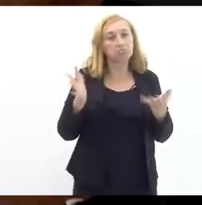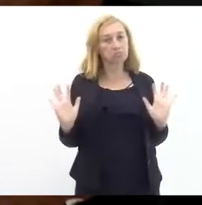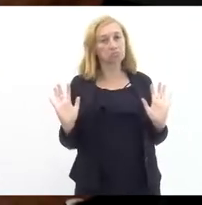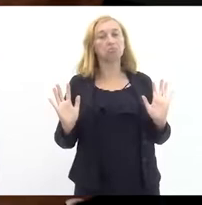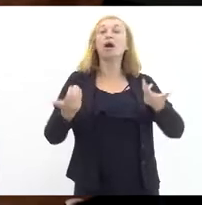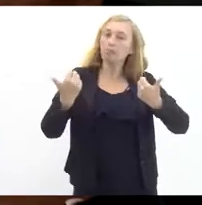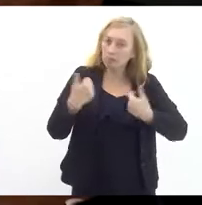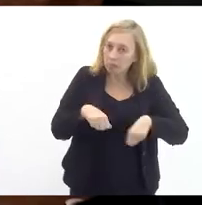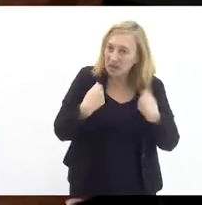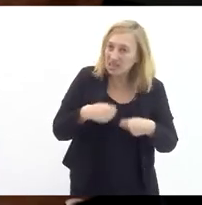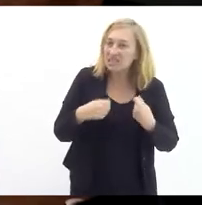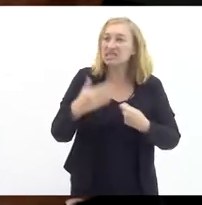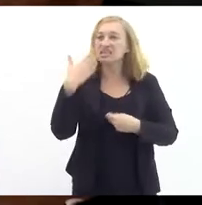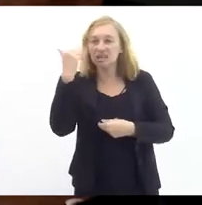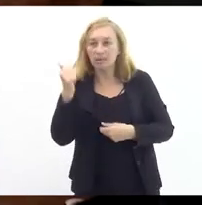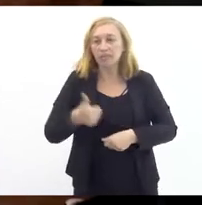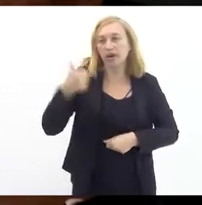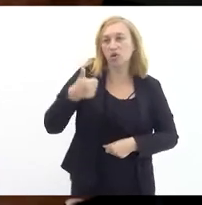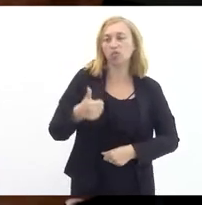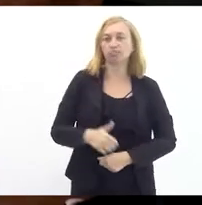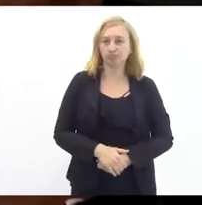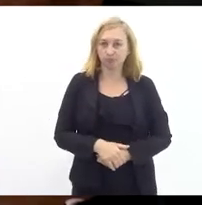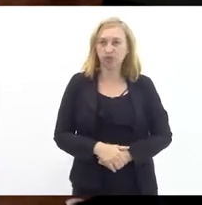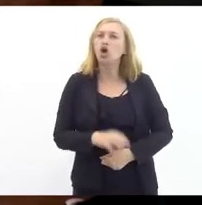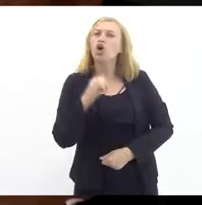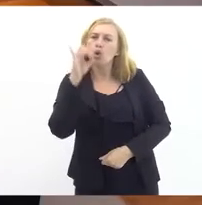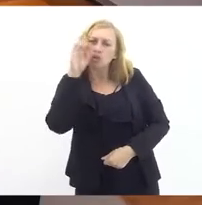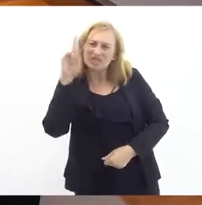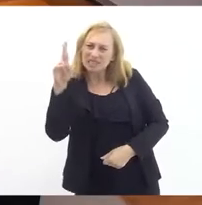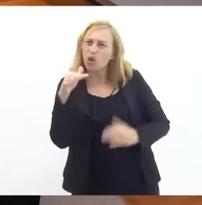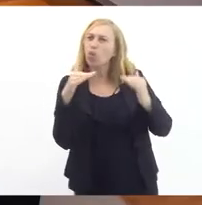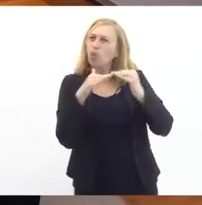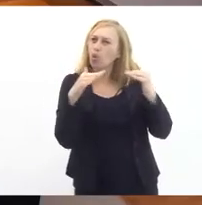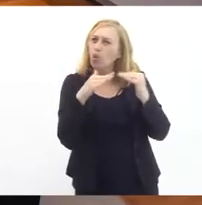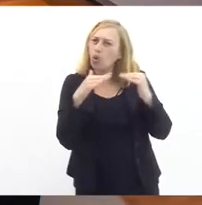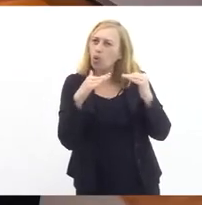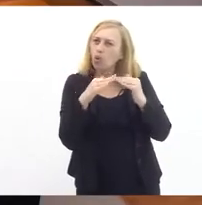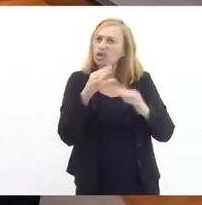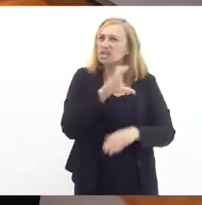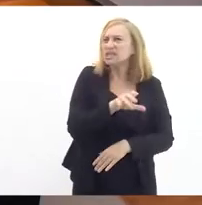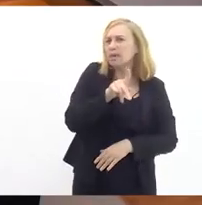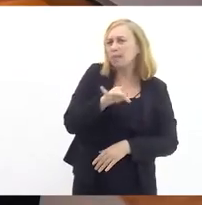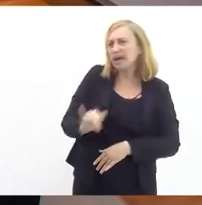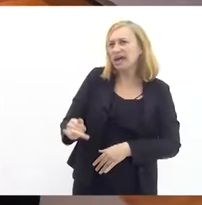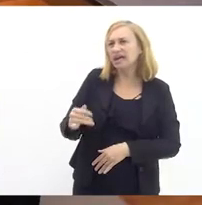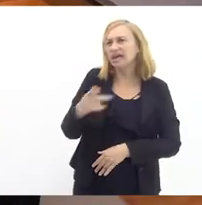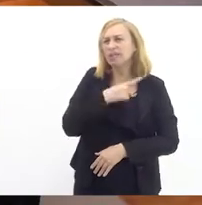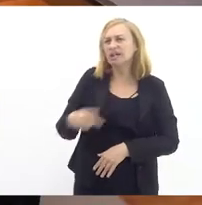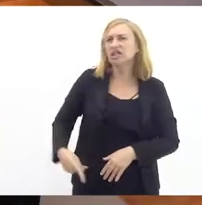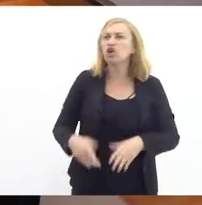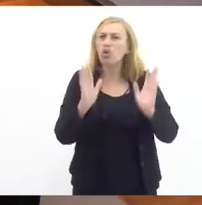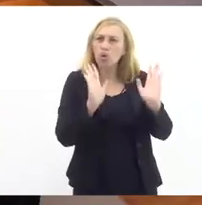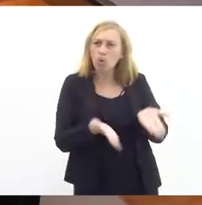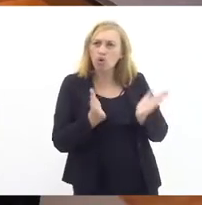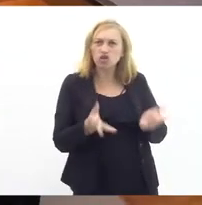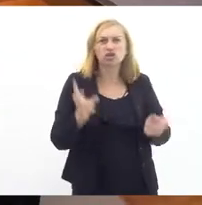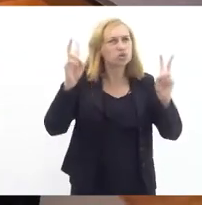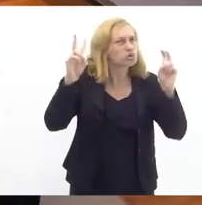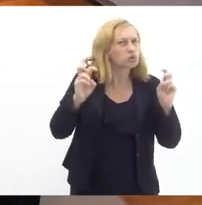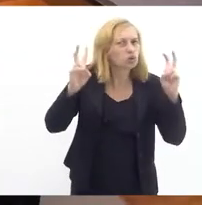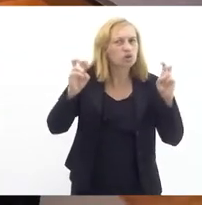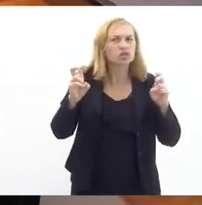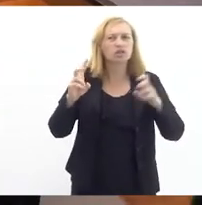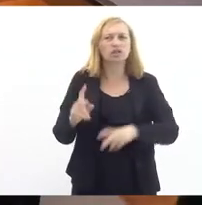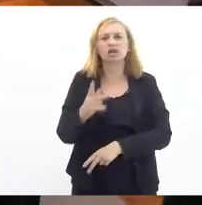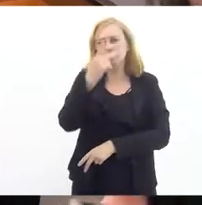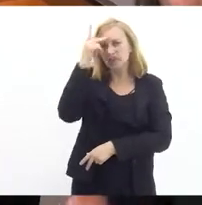precisa definir esse quadro. O senhor concorda com a presidente dessa CPI que a situação hoje do